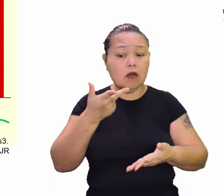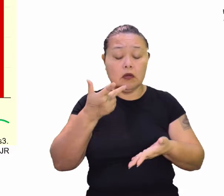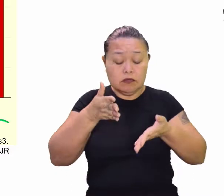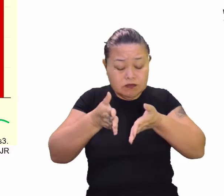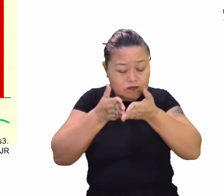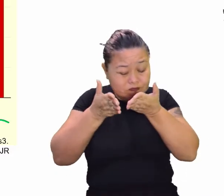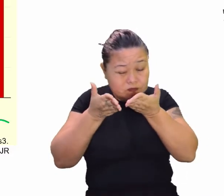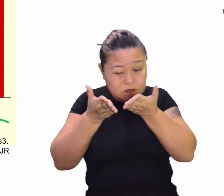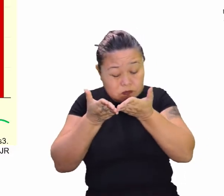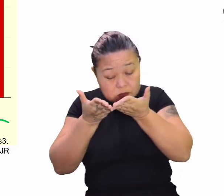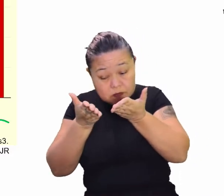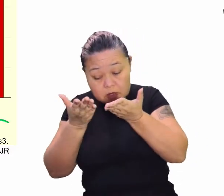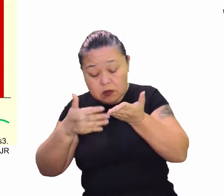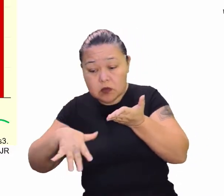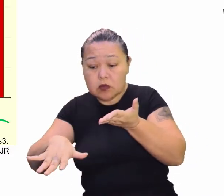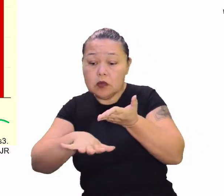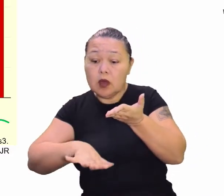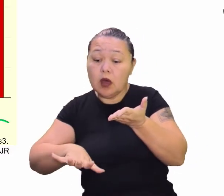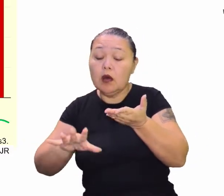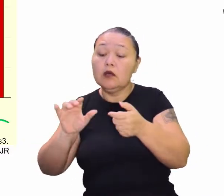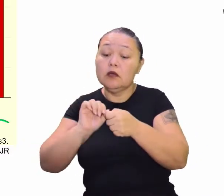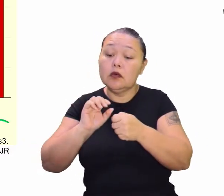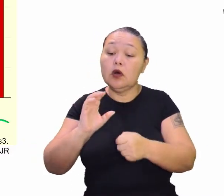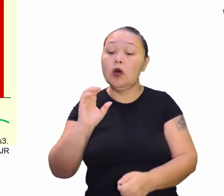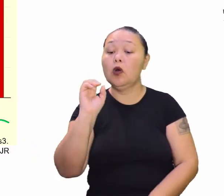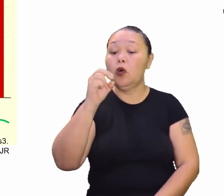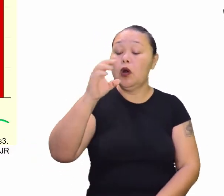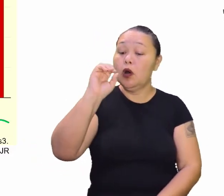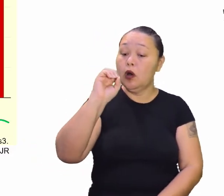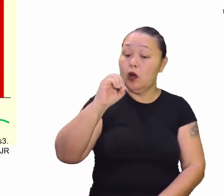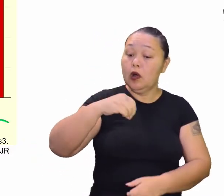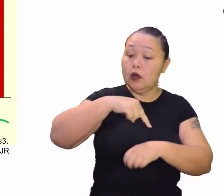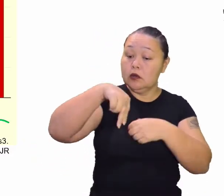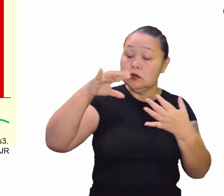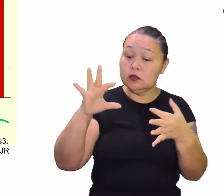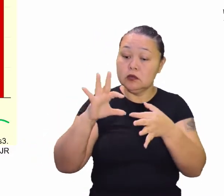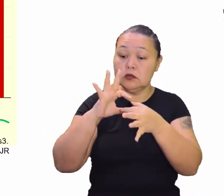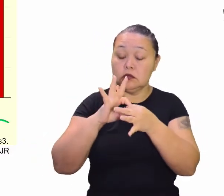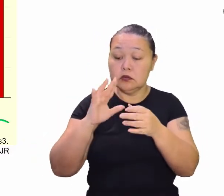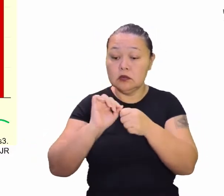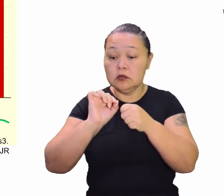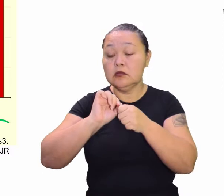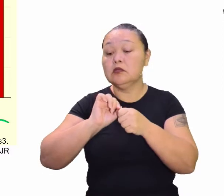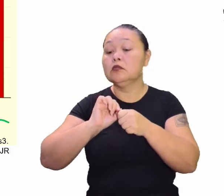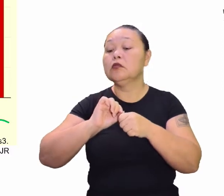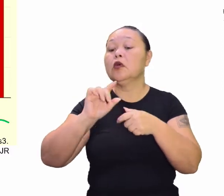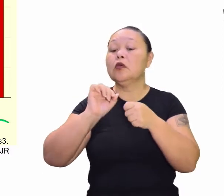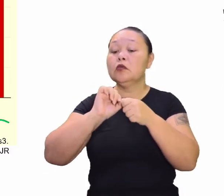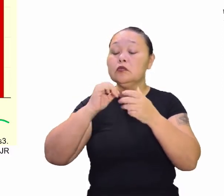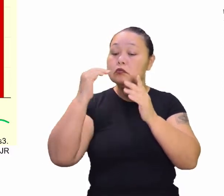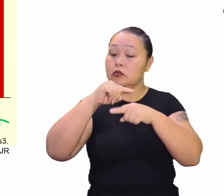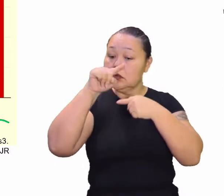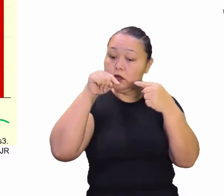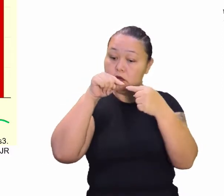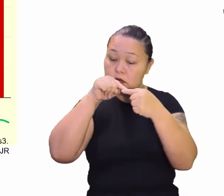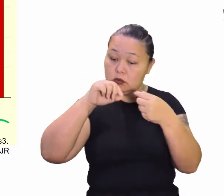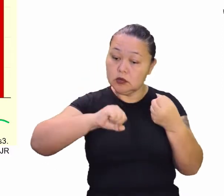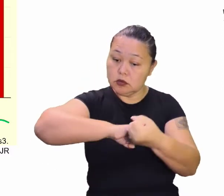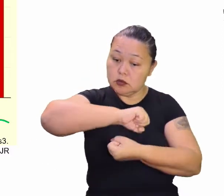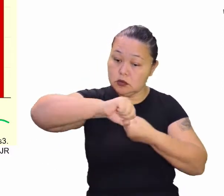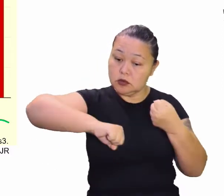pobreza, a própria Nações Unidas, com seus objetivos de desenvolvimento sustentável, tem uma das suas